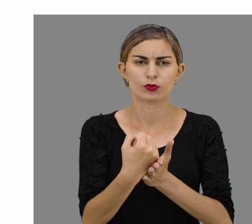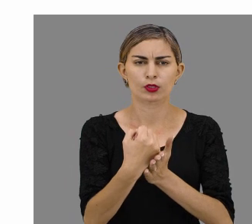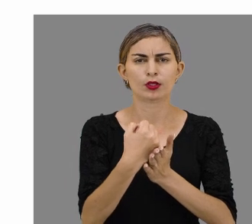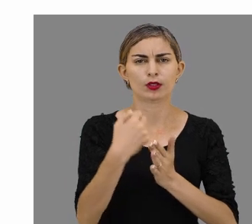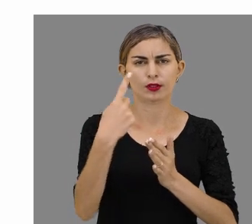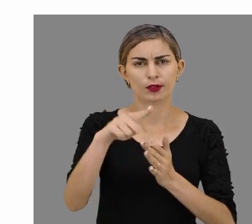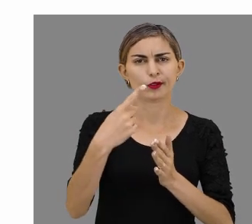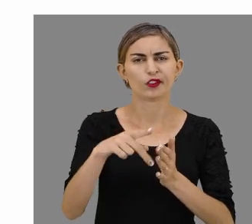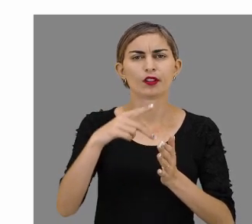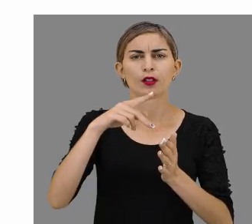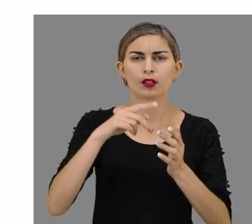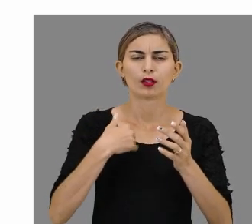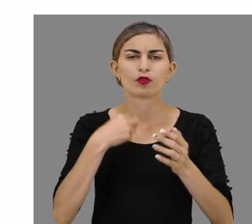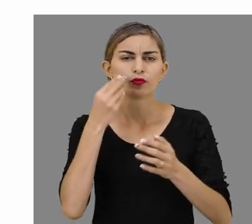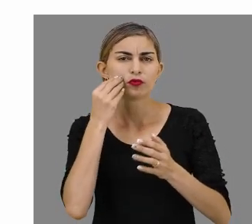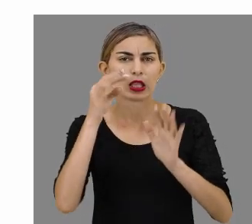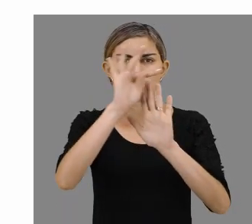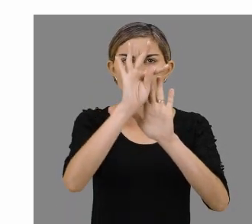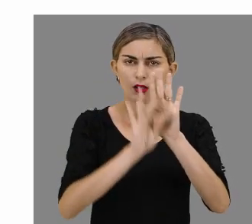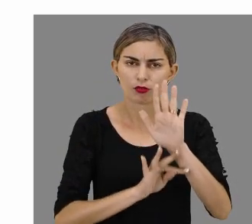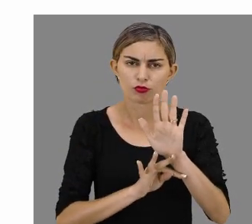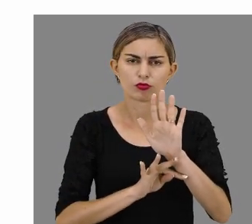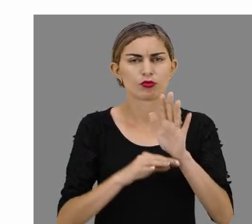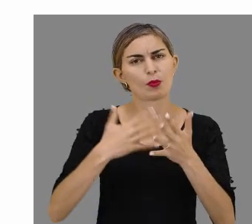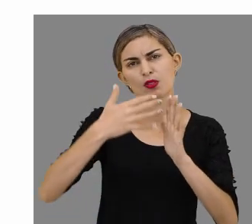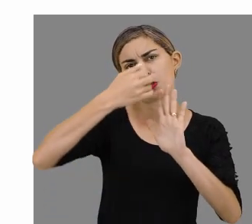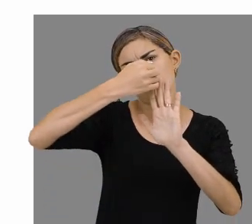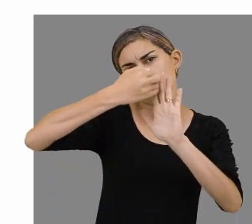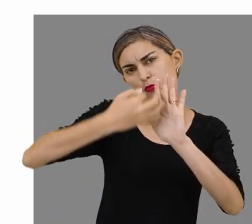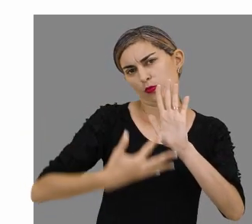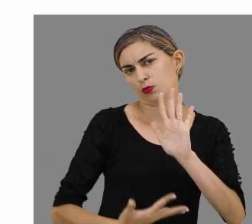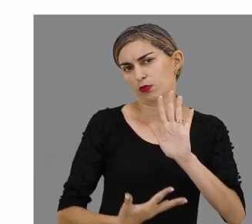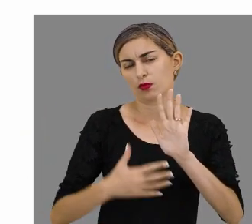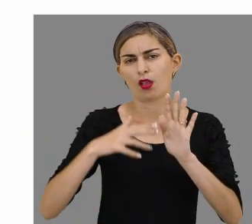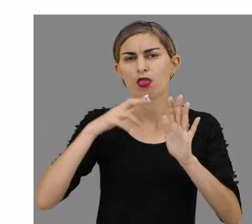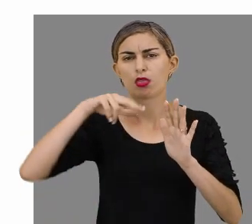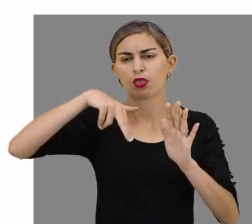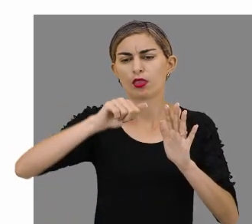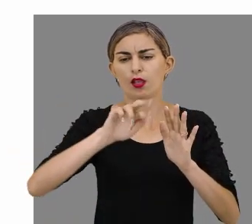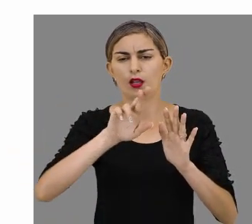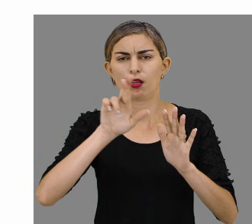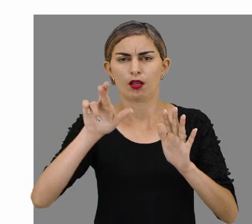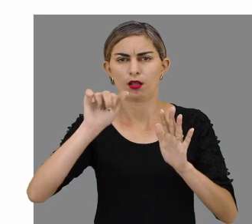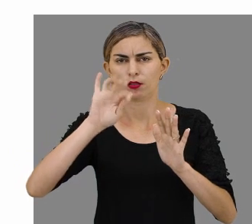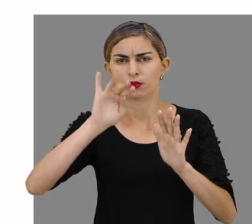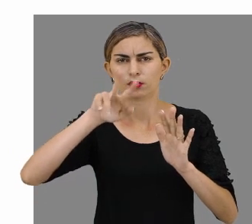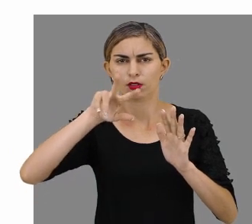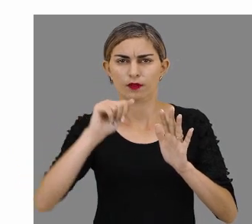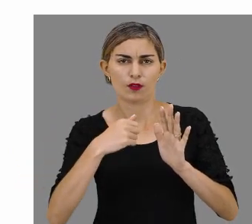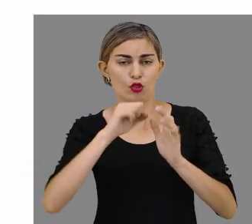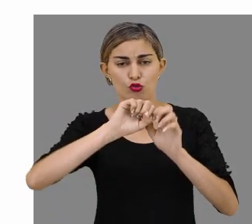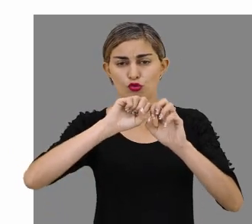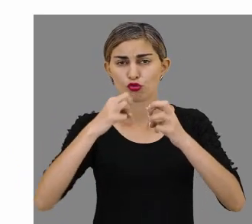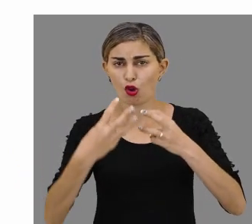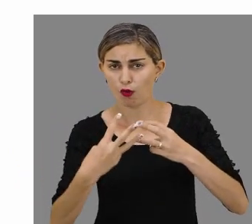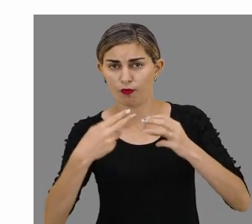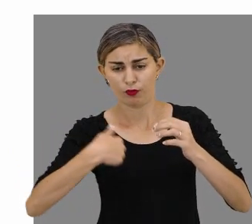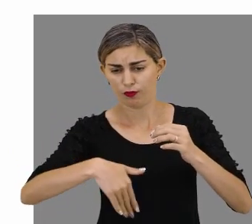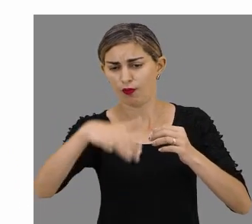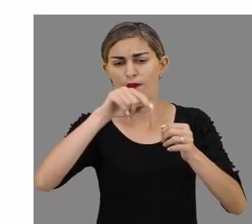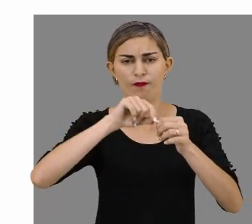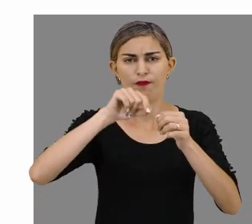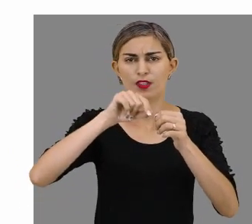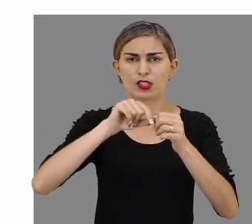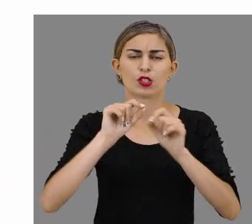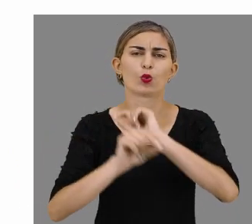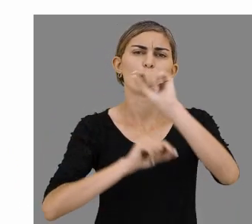documento que é no formato textual, geralmente uma descrição narrativa do que o software irá fazer, ou seja, quais são